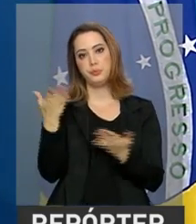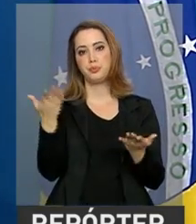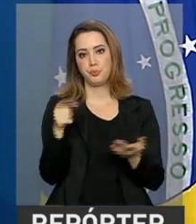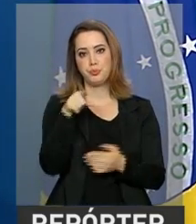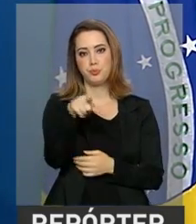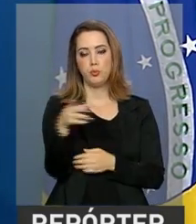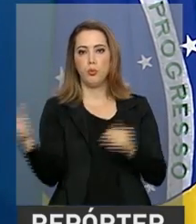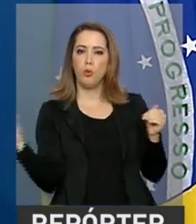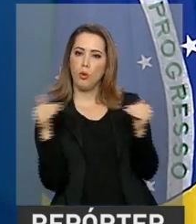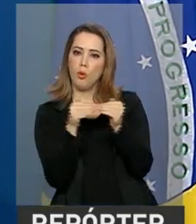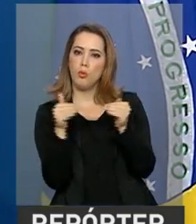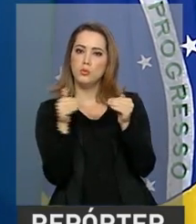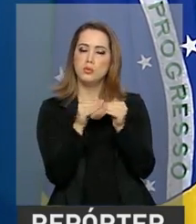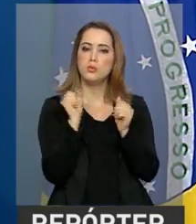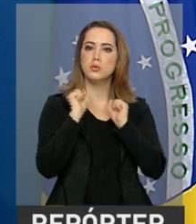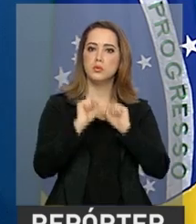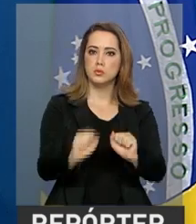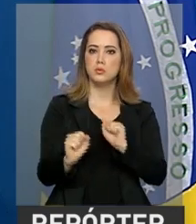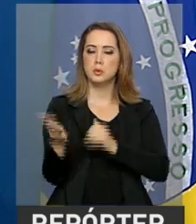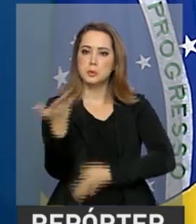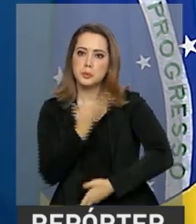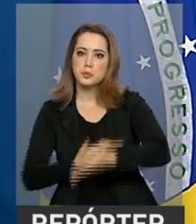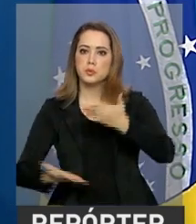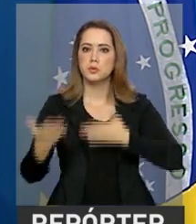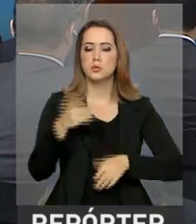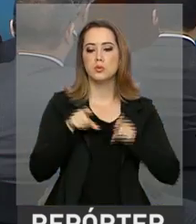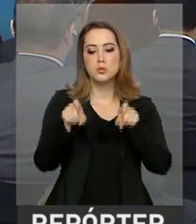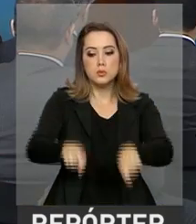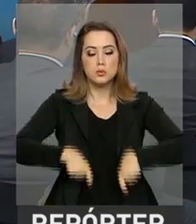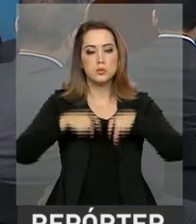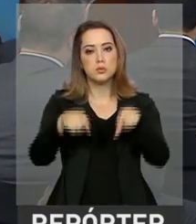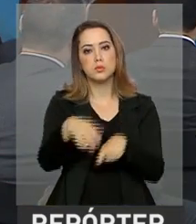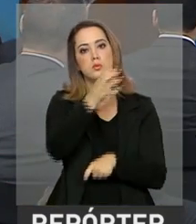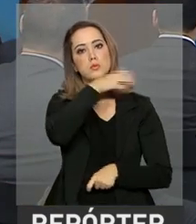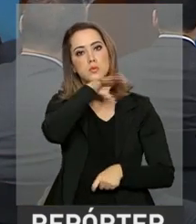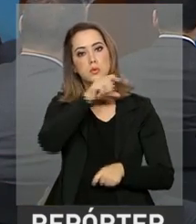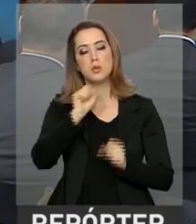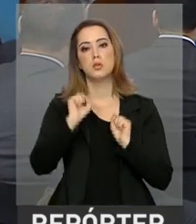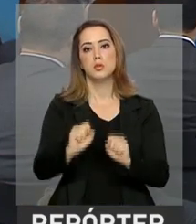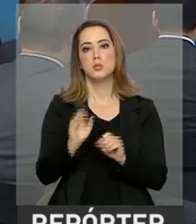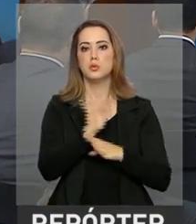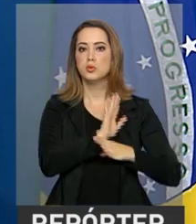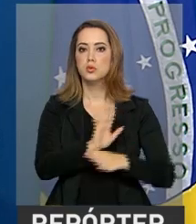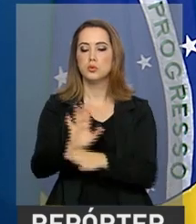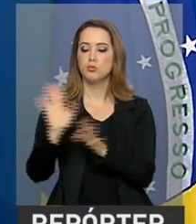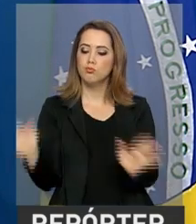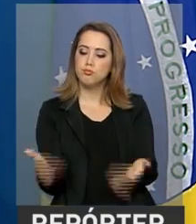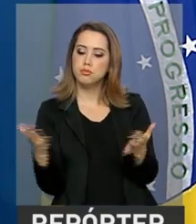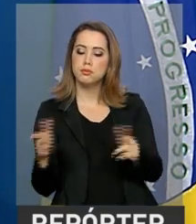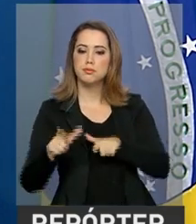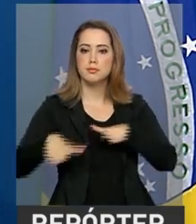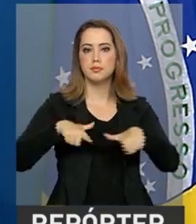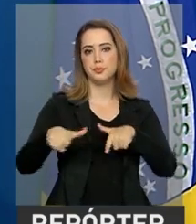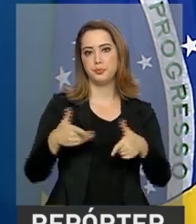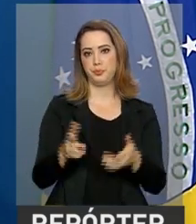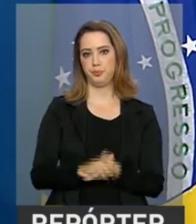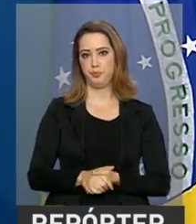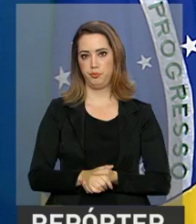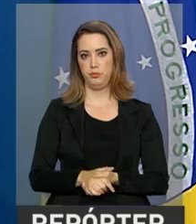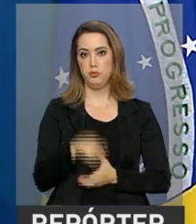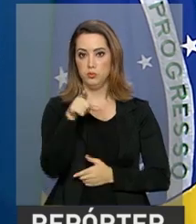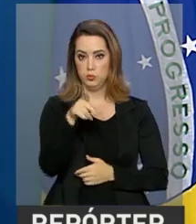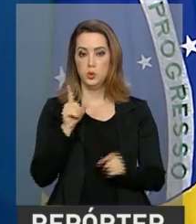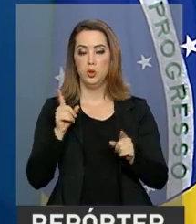vai dinamizar ainda mais o setor pecuário, o que deve ajudar na geração de empregos. No instante que se firma este